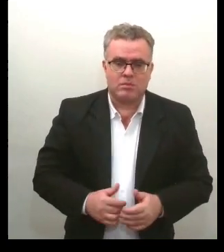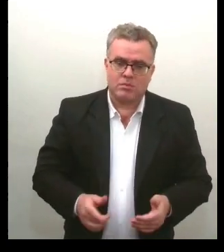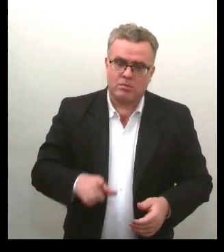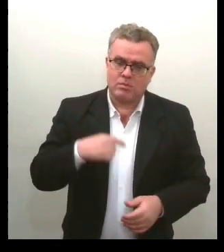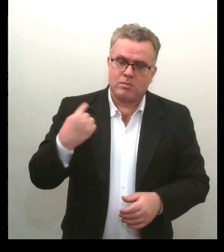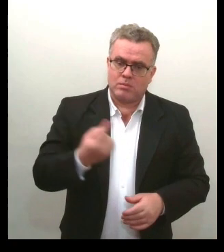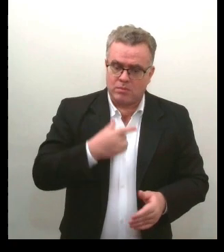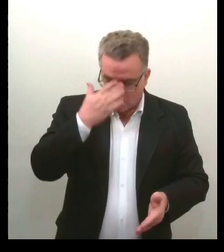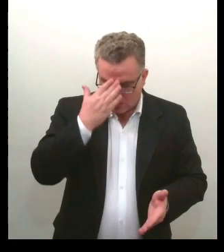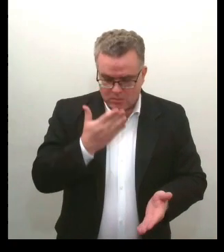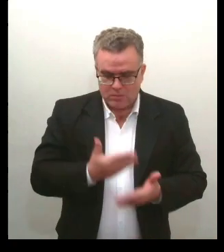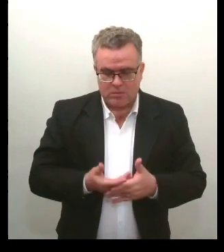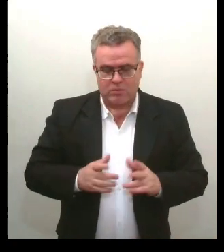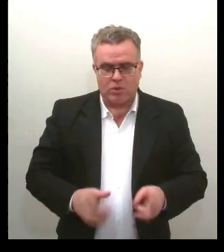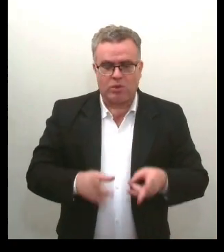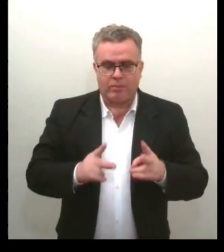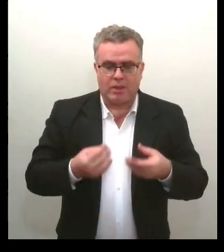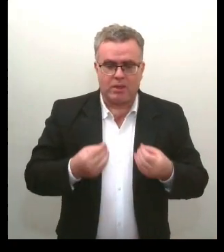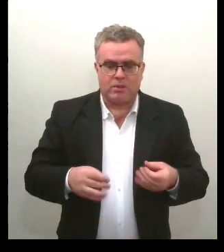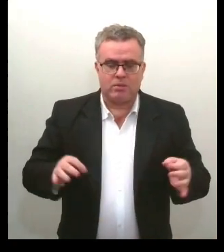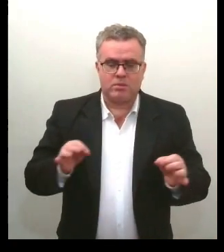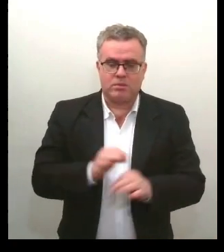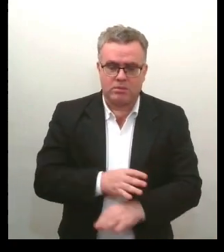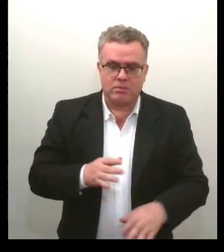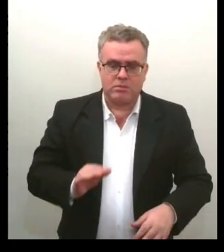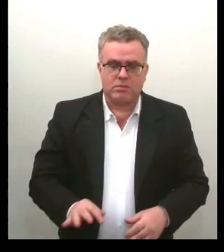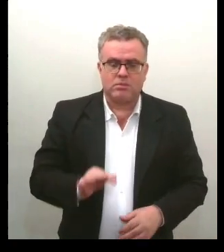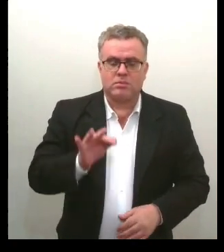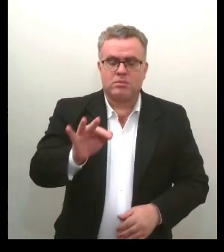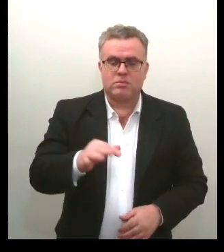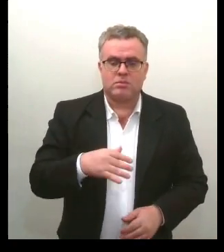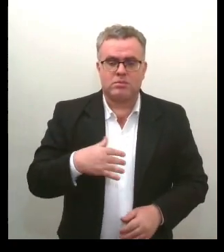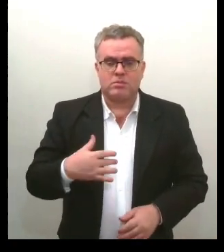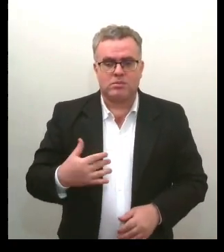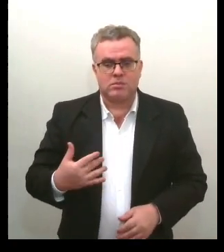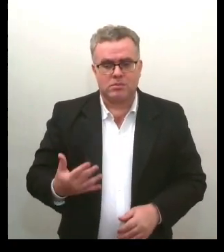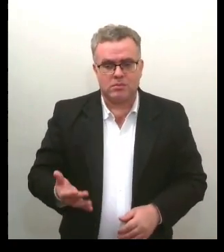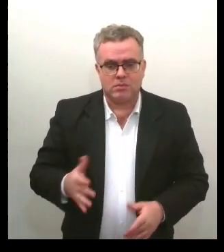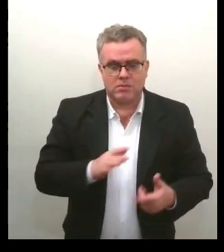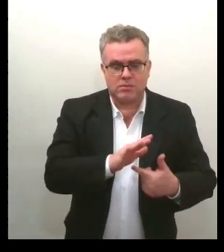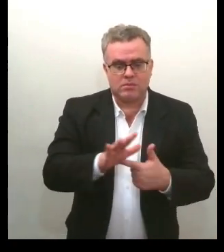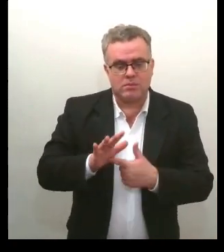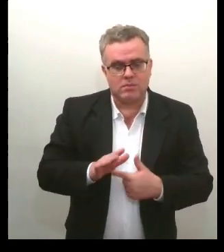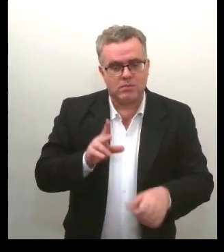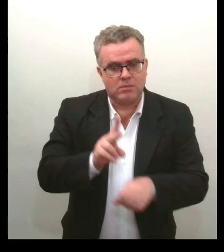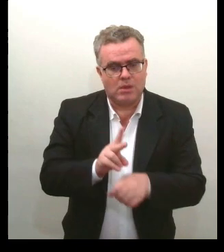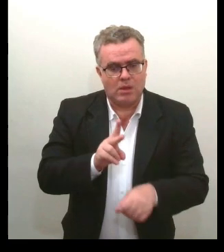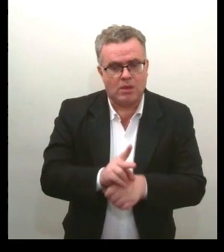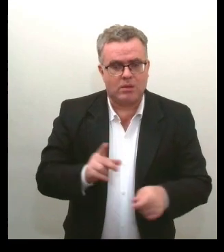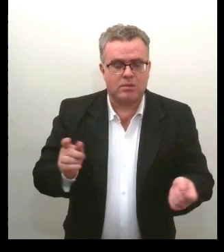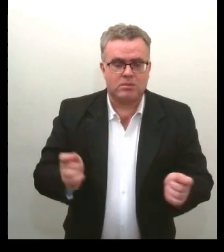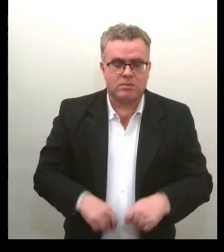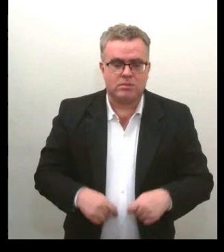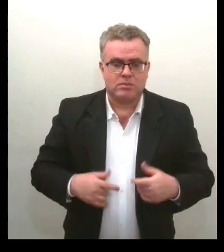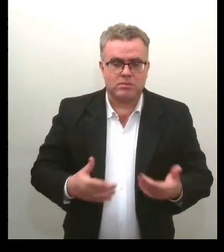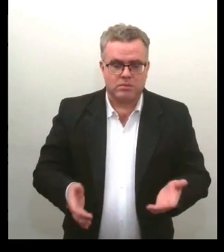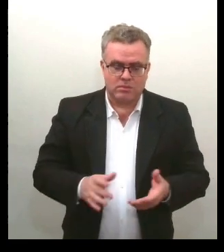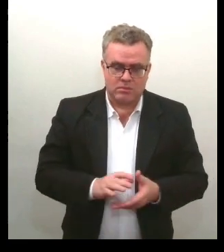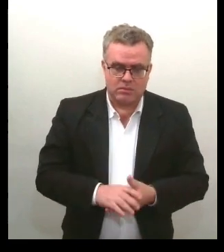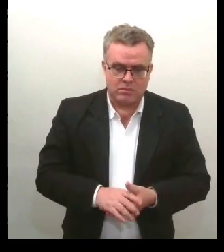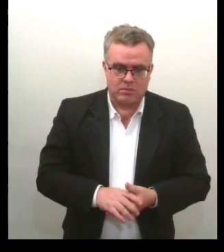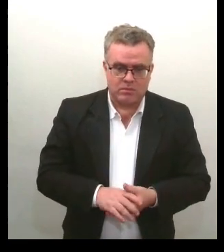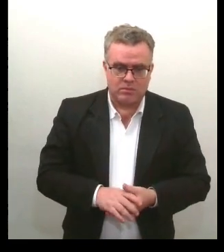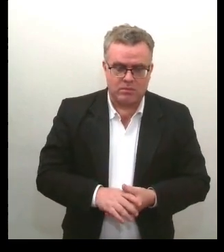possível possamos estar dando esse atendimento também aos autistas. Deputado, muito obrigado pela sua